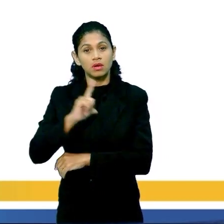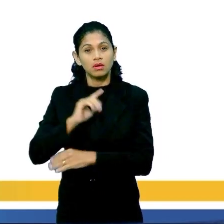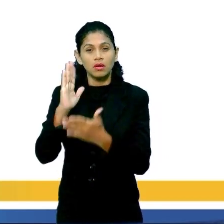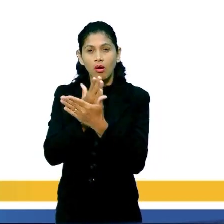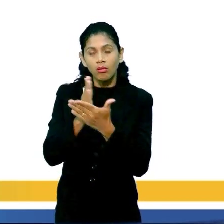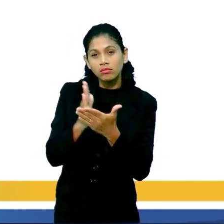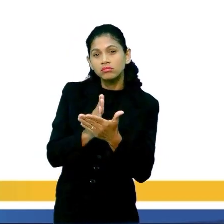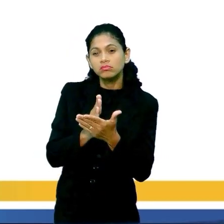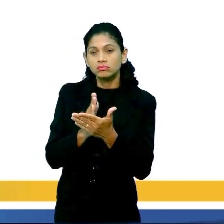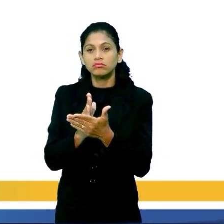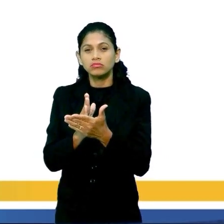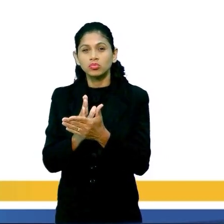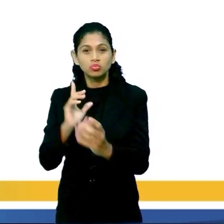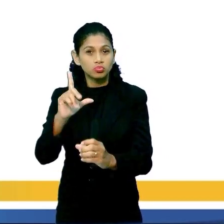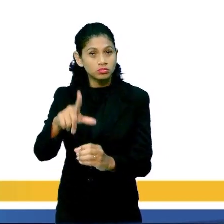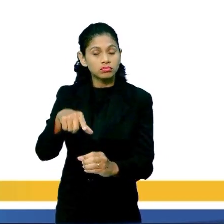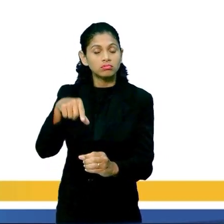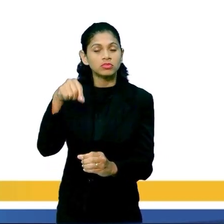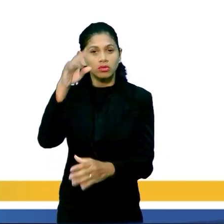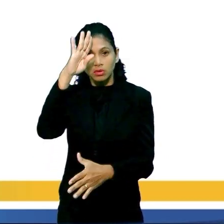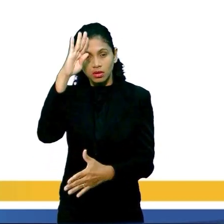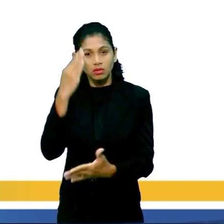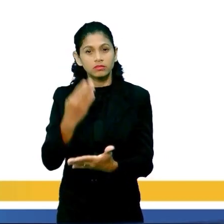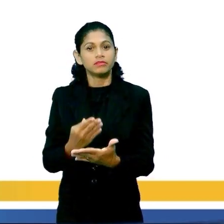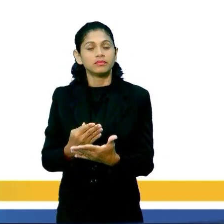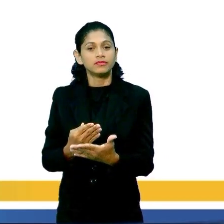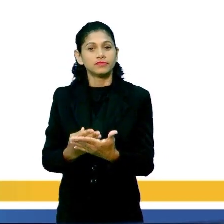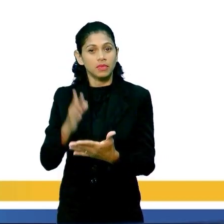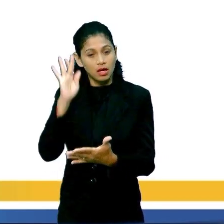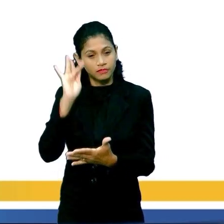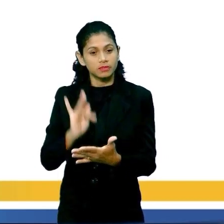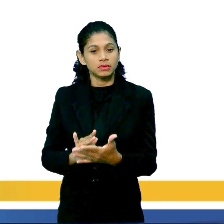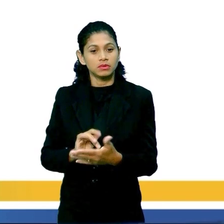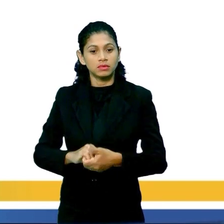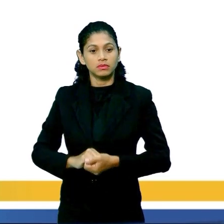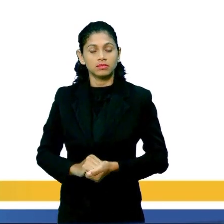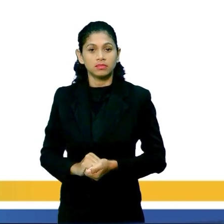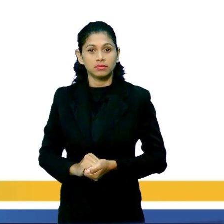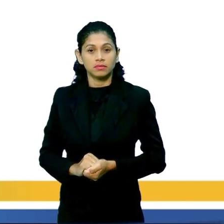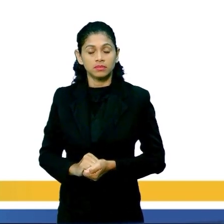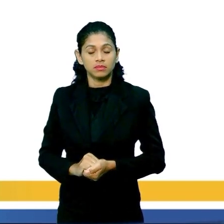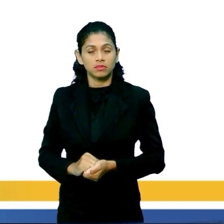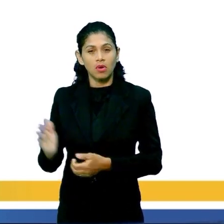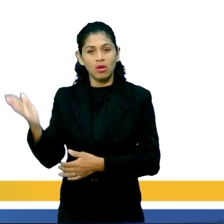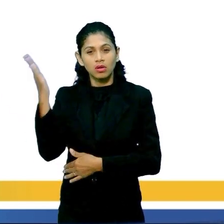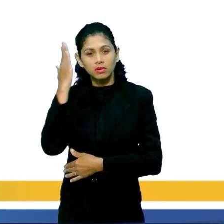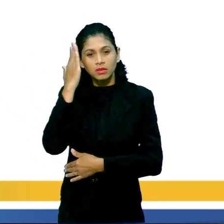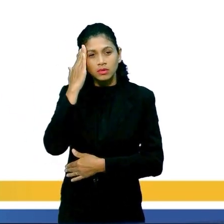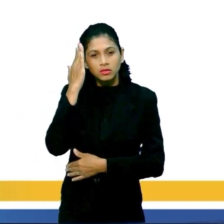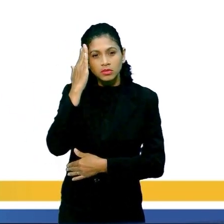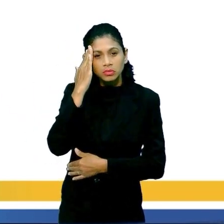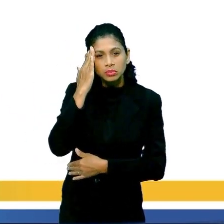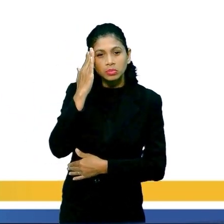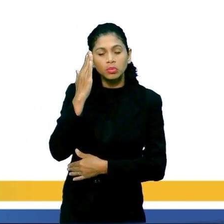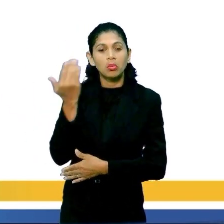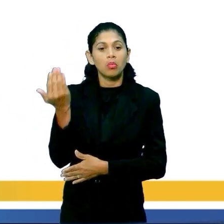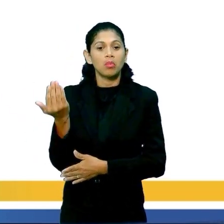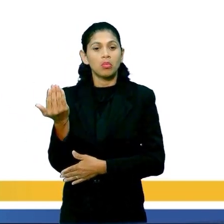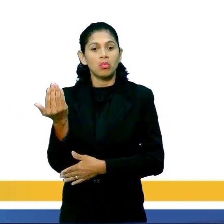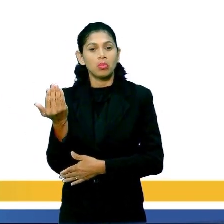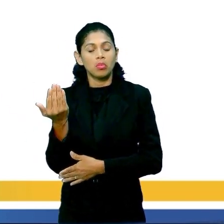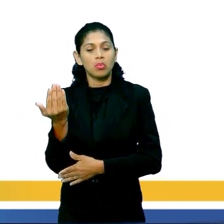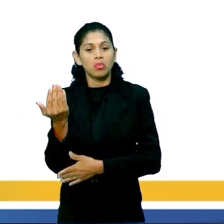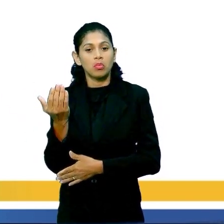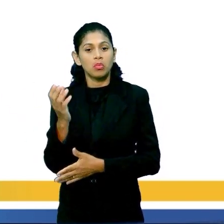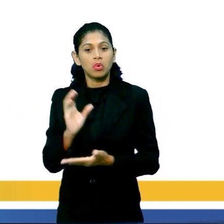assertativas ali né algumas afirmativas que diz assim né soube que investia 20 minutos né na rede social